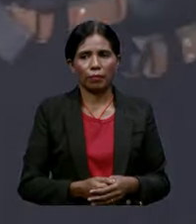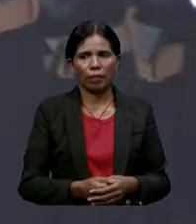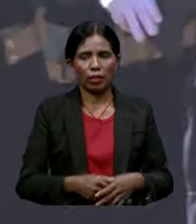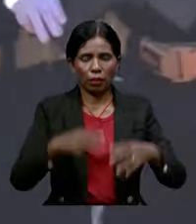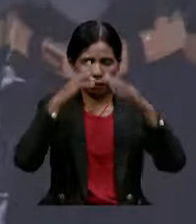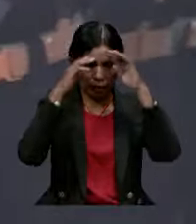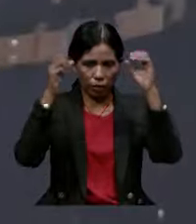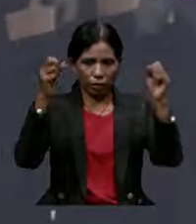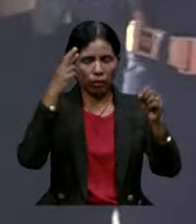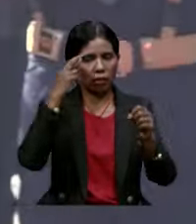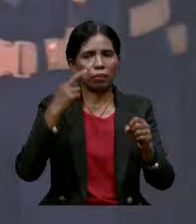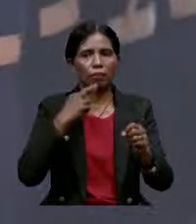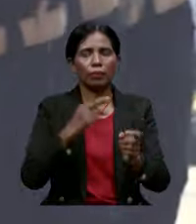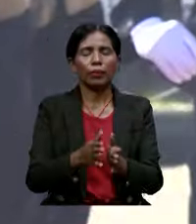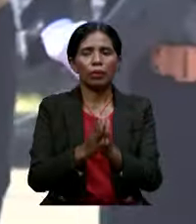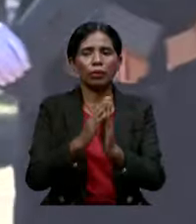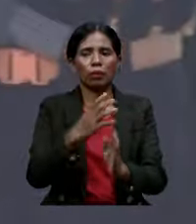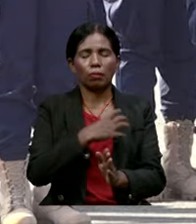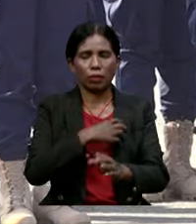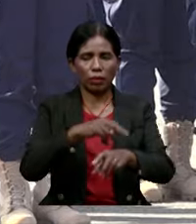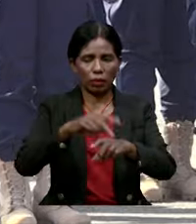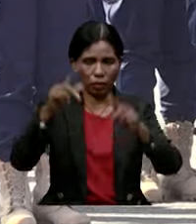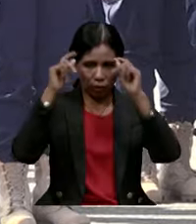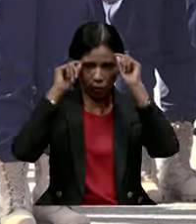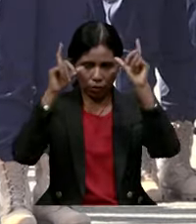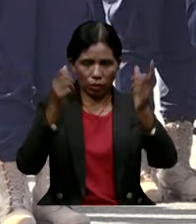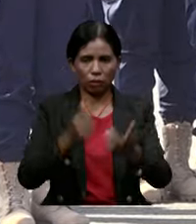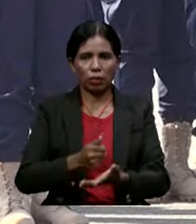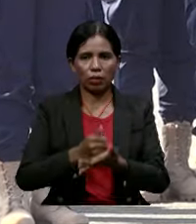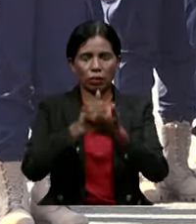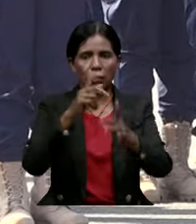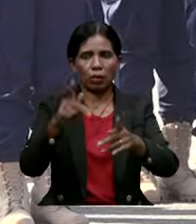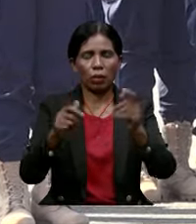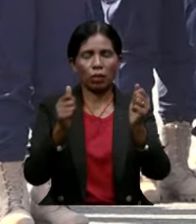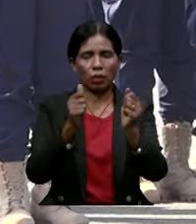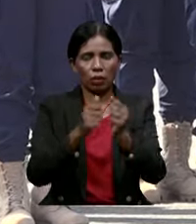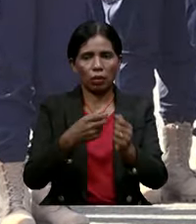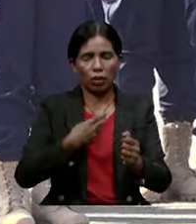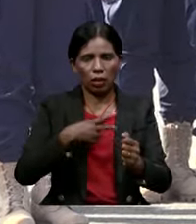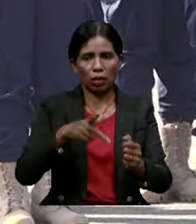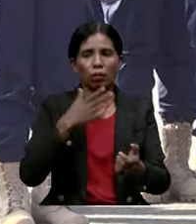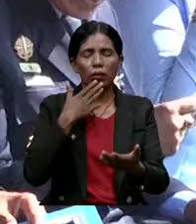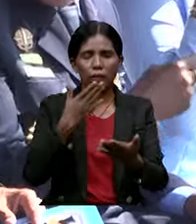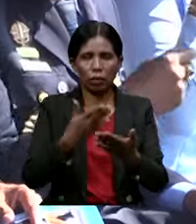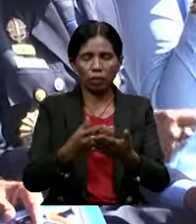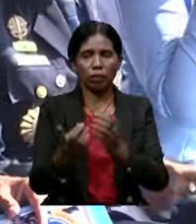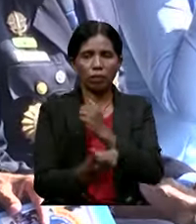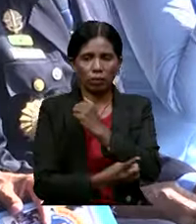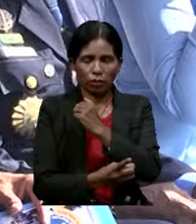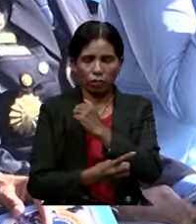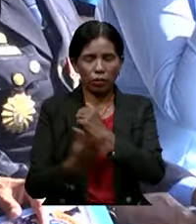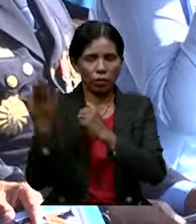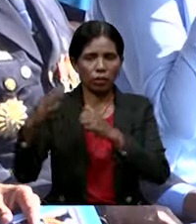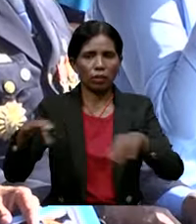Presidente da República Zera Mazorta, Russo, Polícia Nacional Timor-Leste, ato servir povo ro ética profissional no disciplina e a serviço